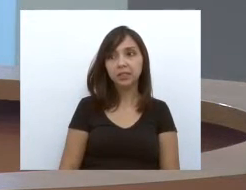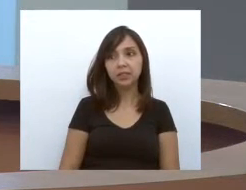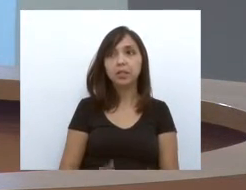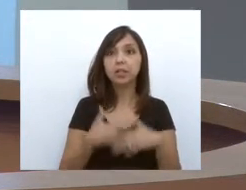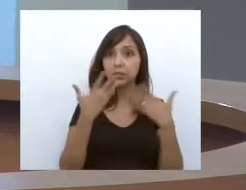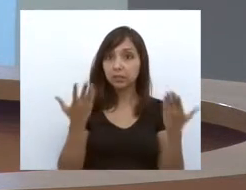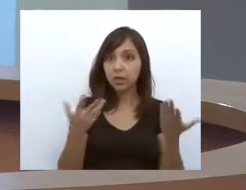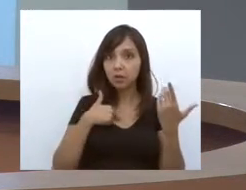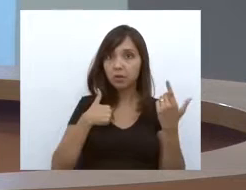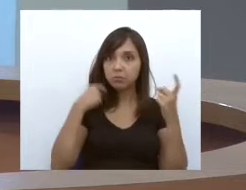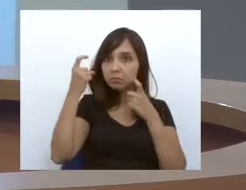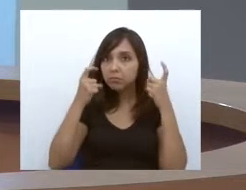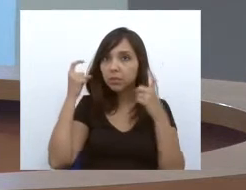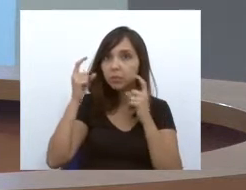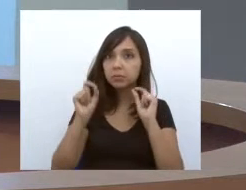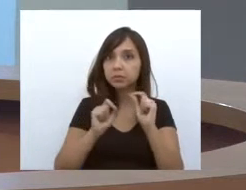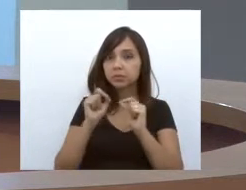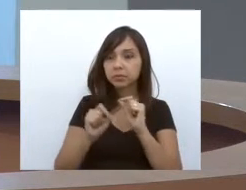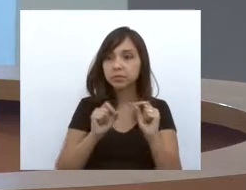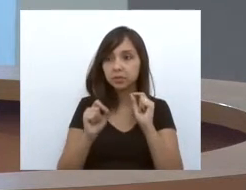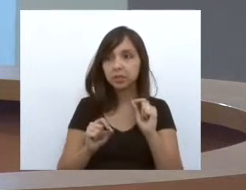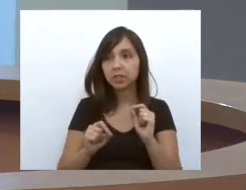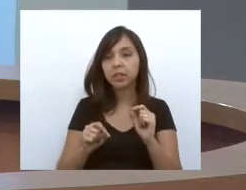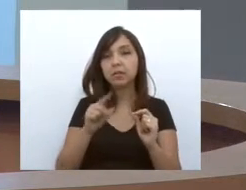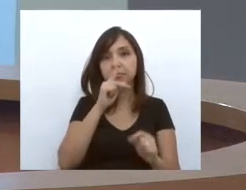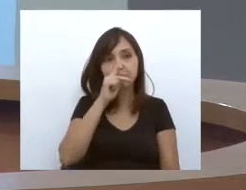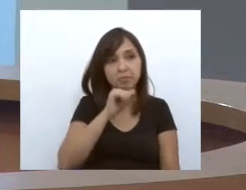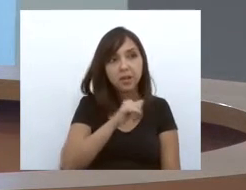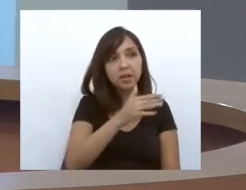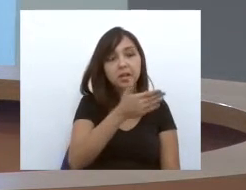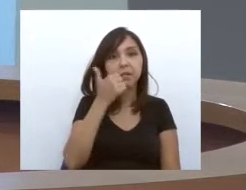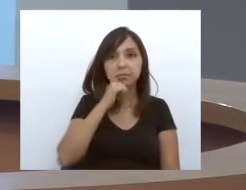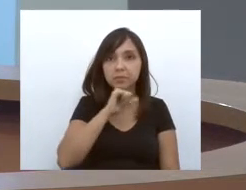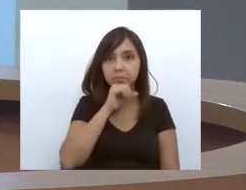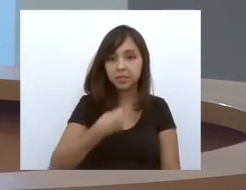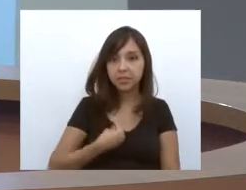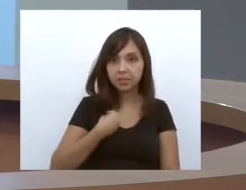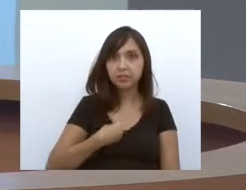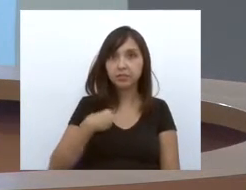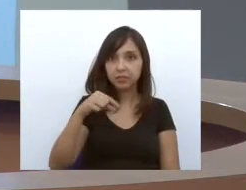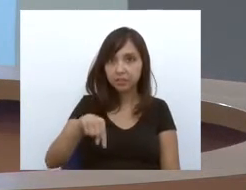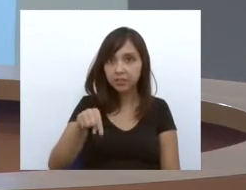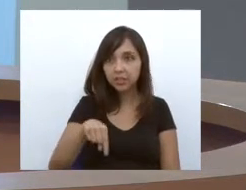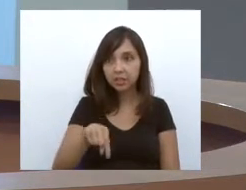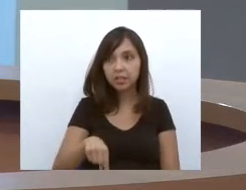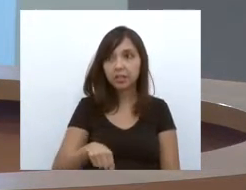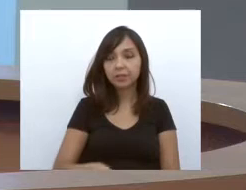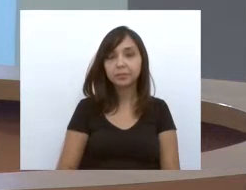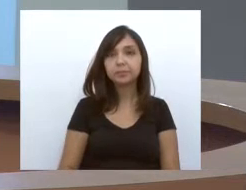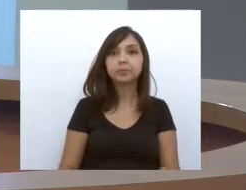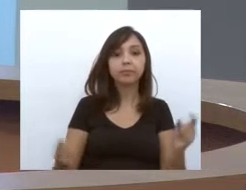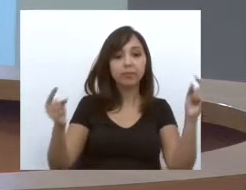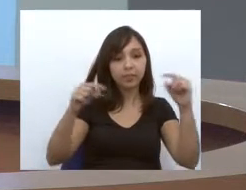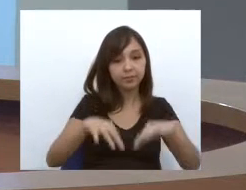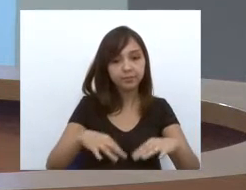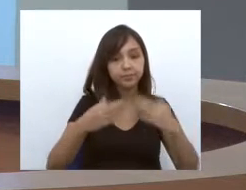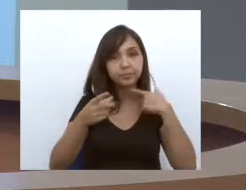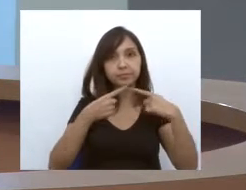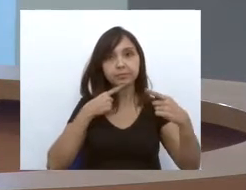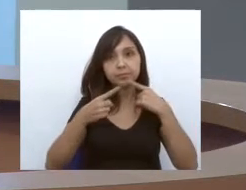Então a minha preocupação com esses pais que estão aí, com essas famílias que vieram até aqui conversar com os